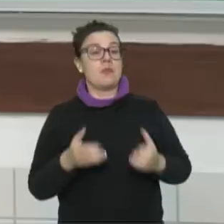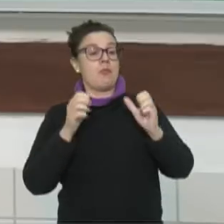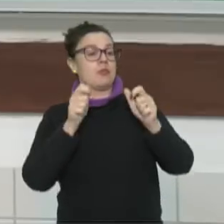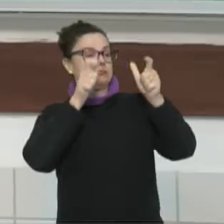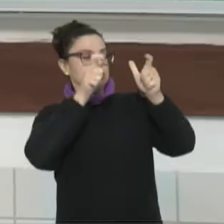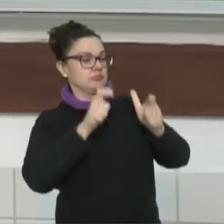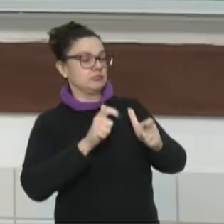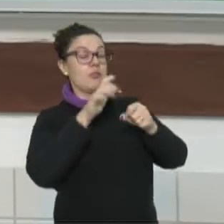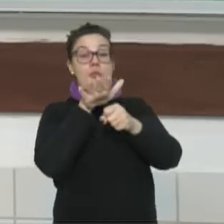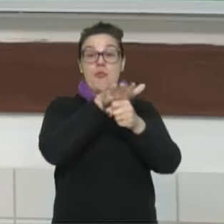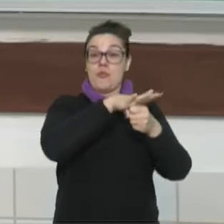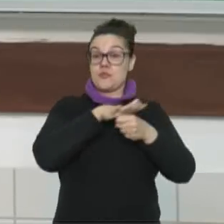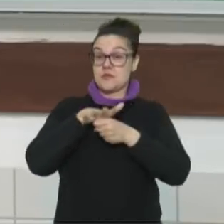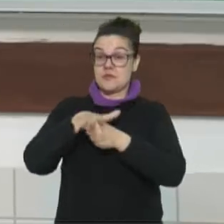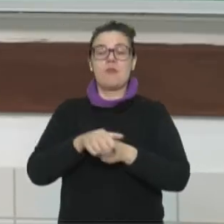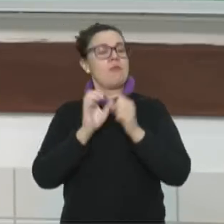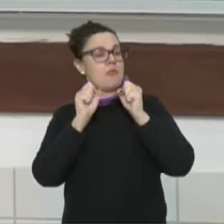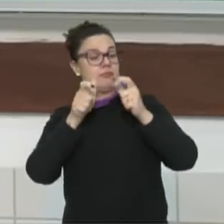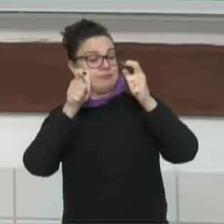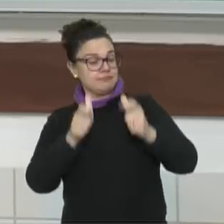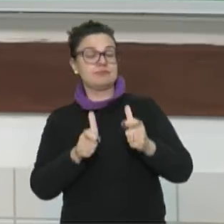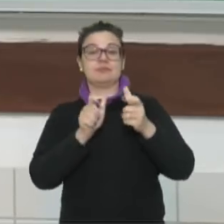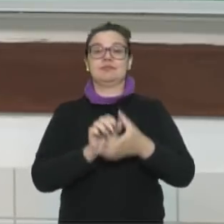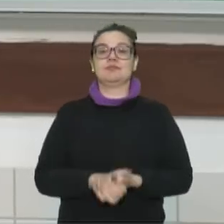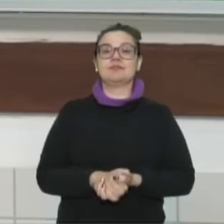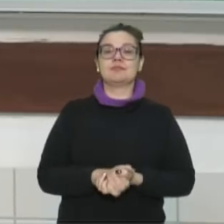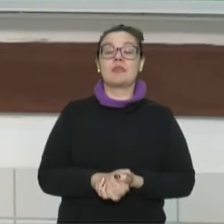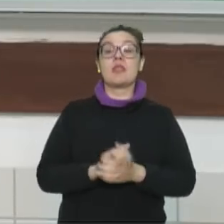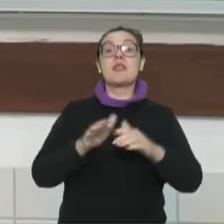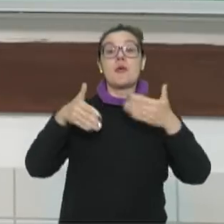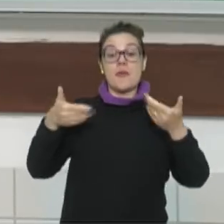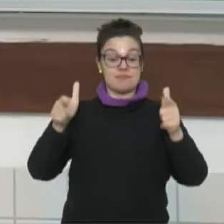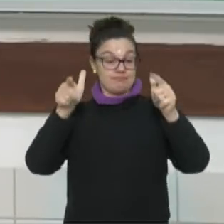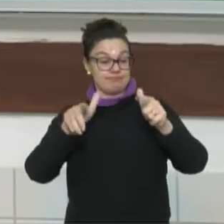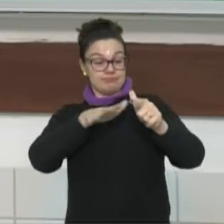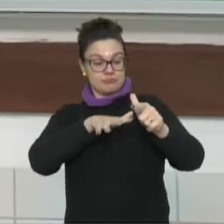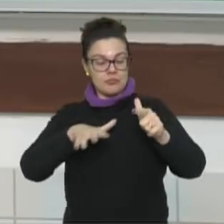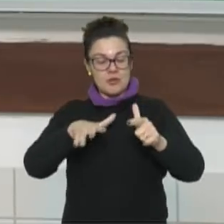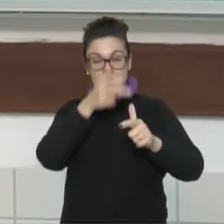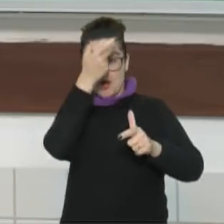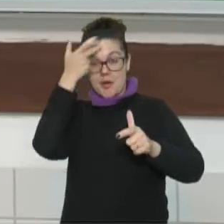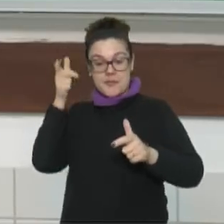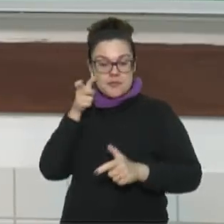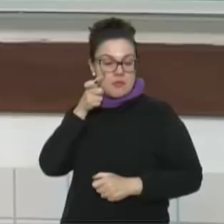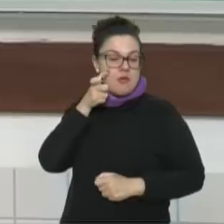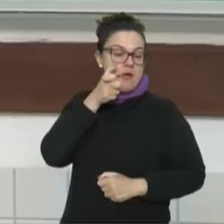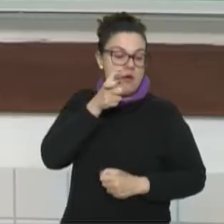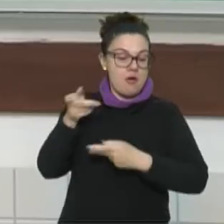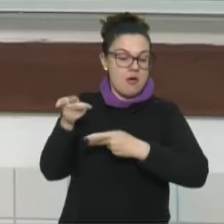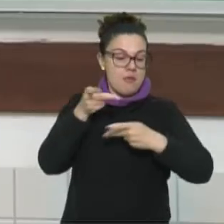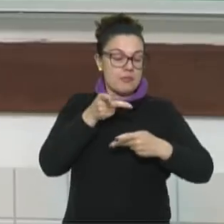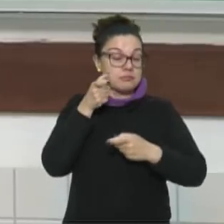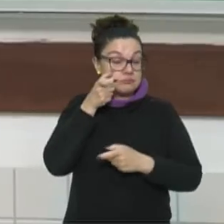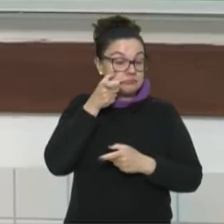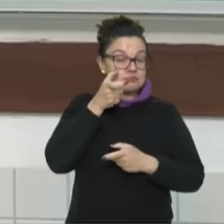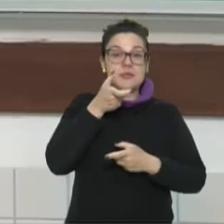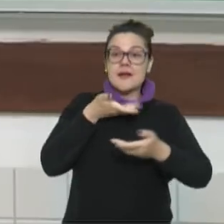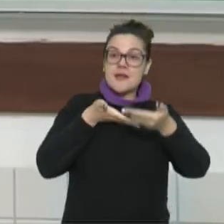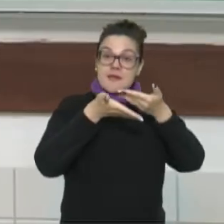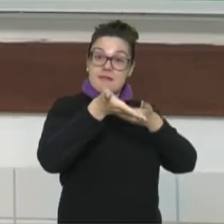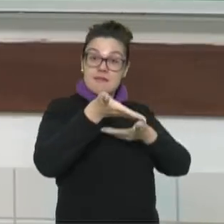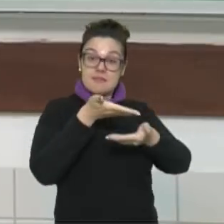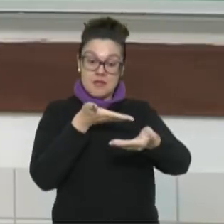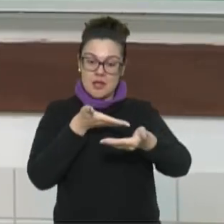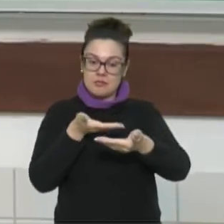galeria, né, num museu, né? Ela ocupa um lugar. E nesse lugar o público pode interagir com essa obra, participar dessa